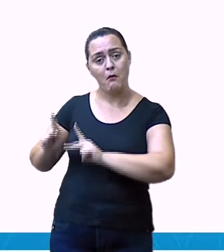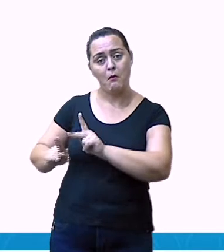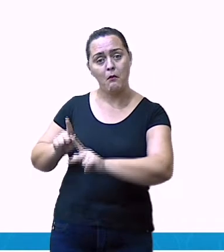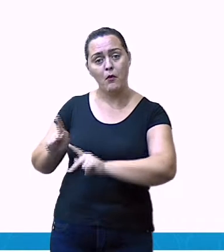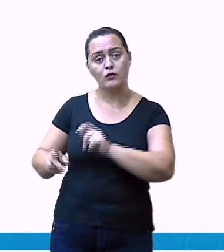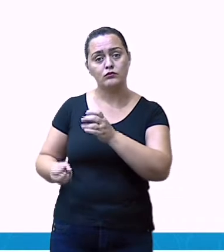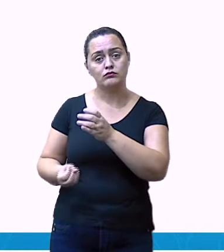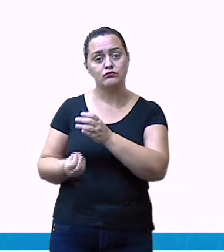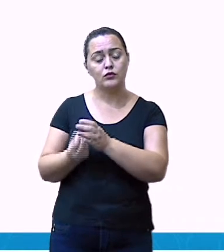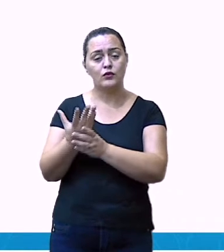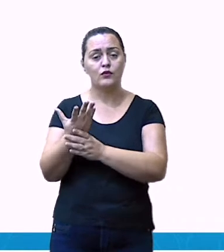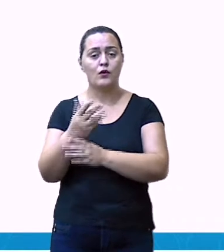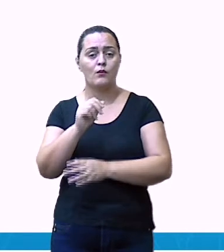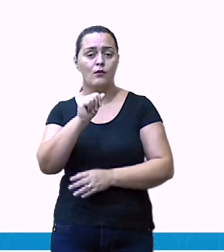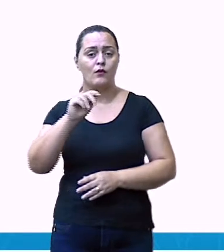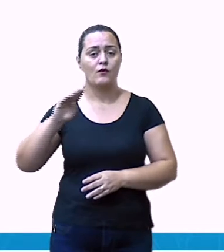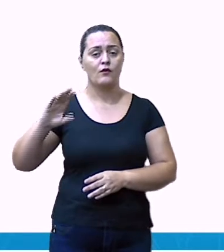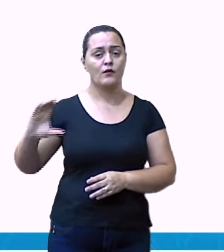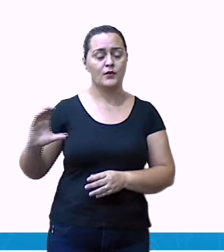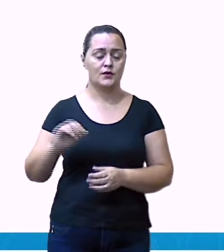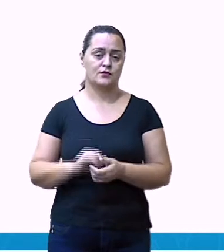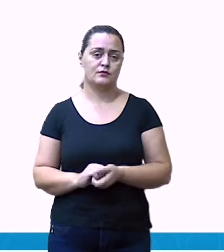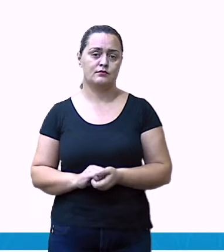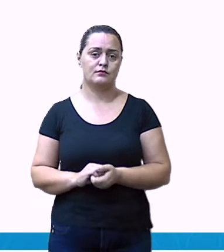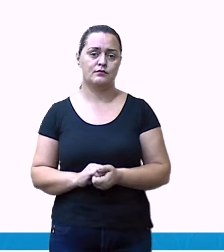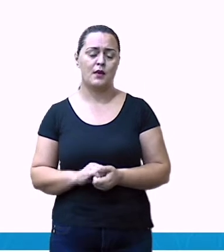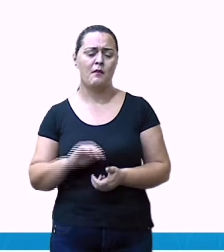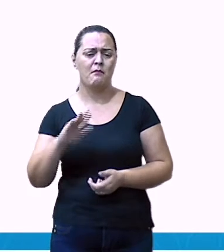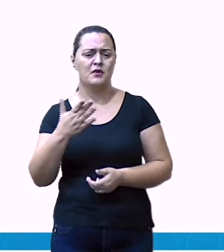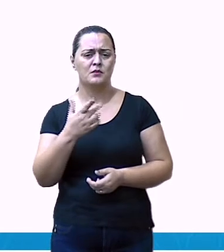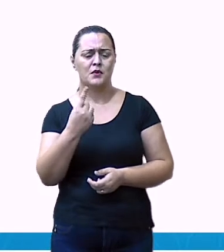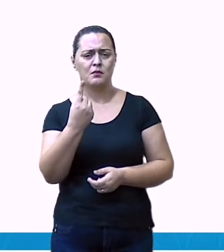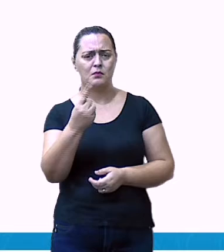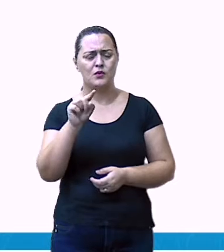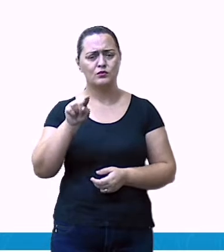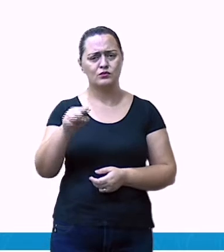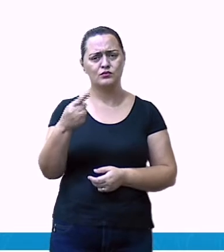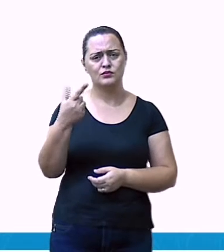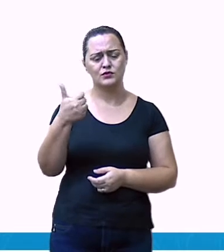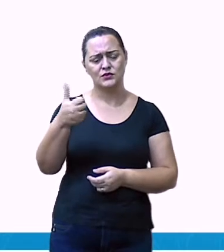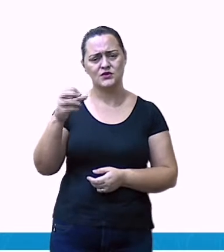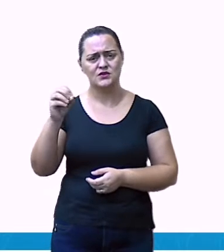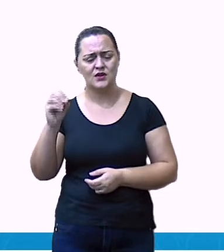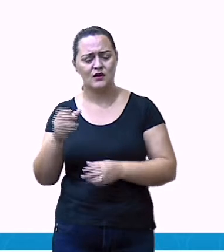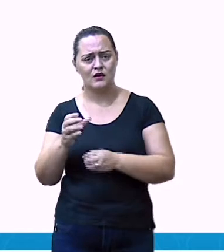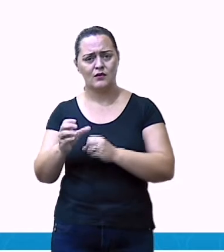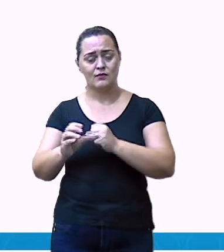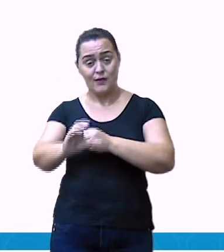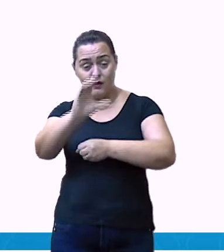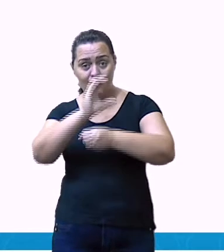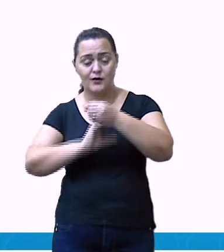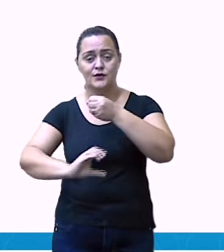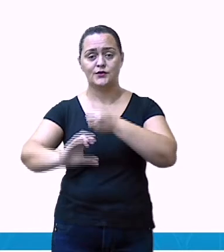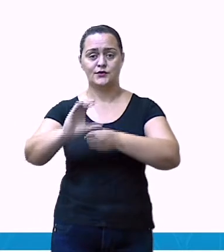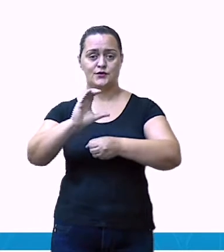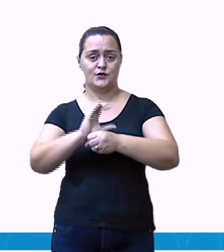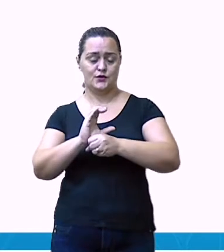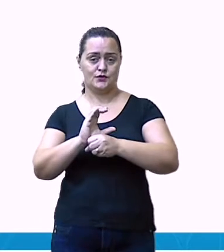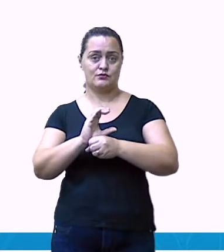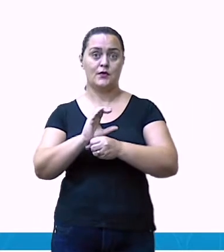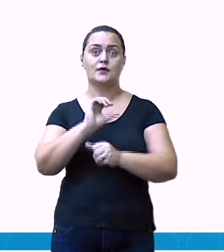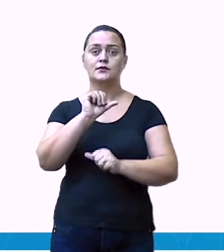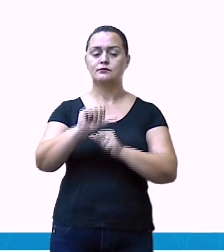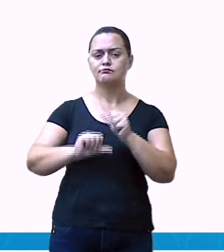divulgado pelos fenícios por volta de 1100 a.C., revolucionou as comunicações entre as pessoas e povos